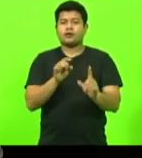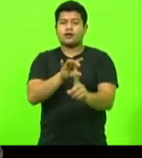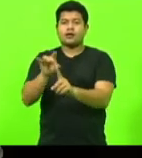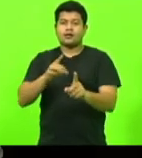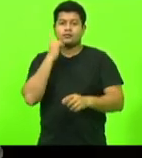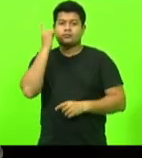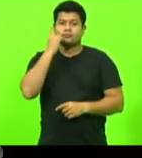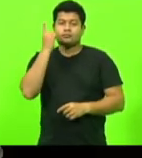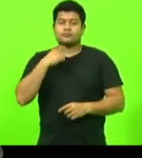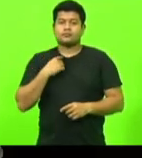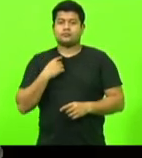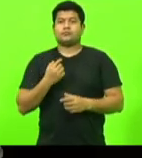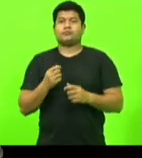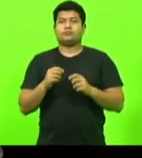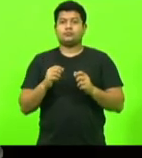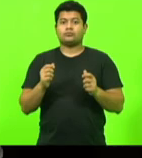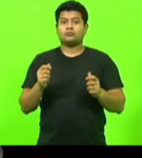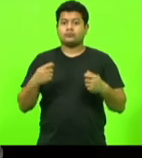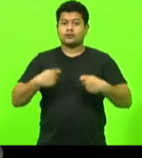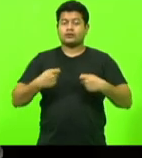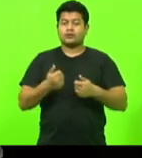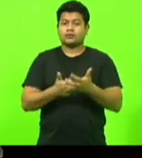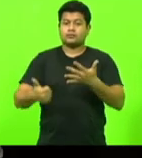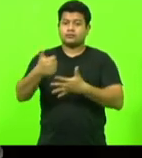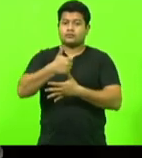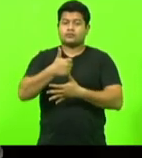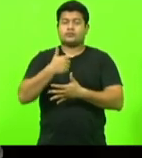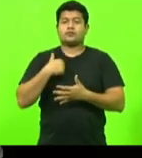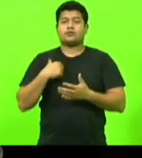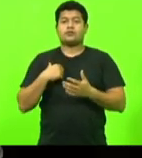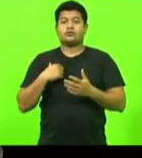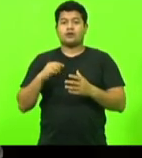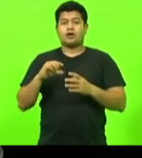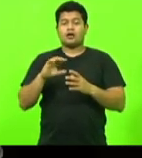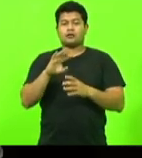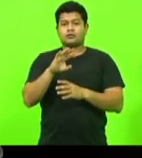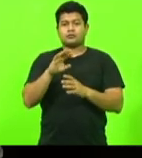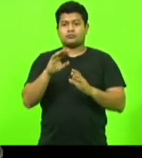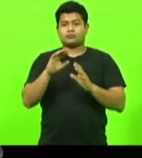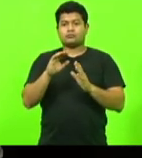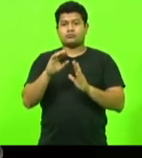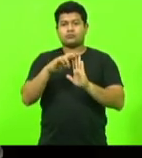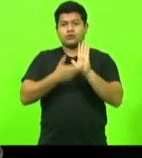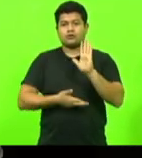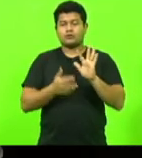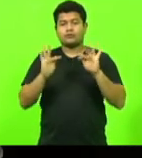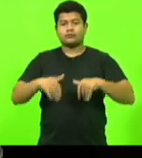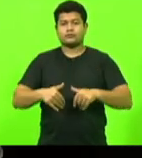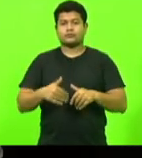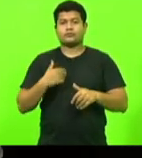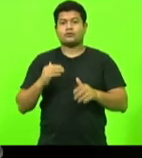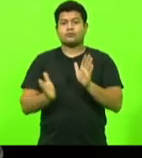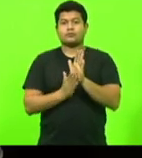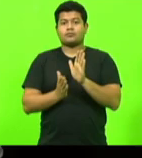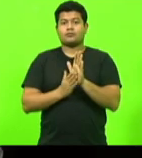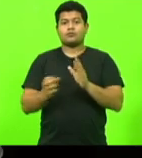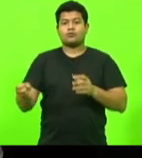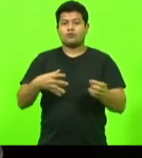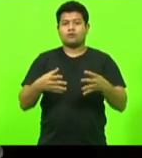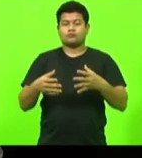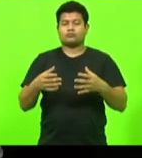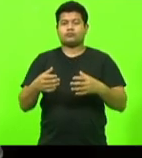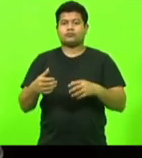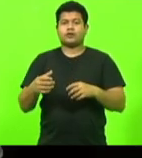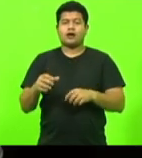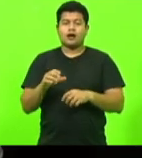deverão receber prioridade no contexto da versão final da proposta do novo plano de cargos e salários, bem como